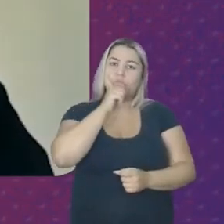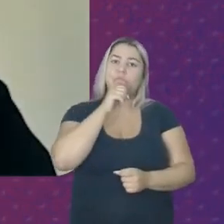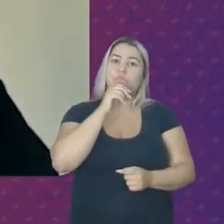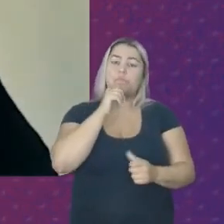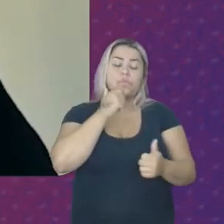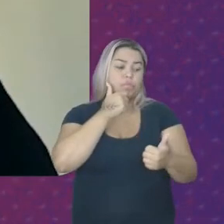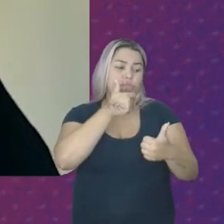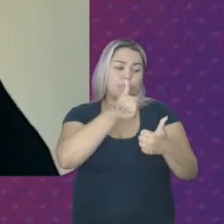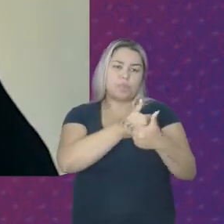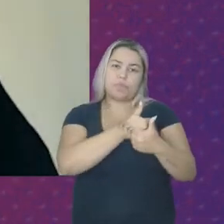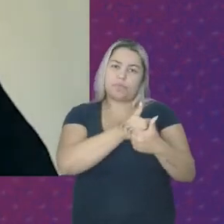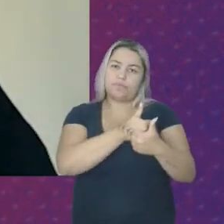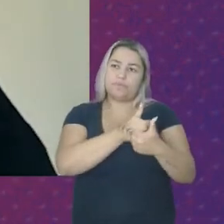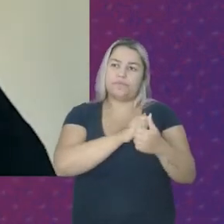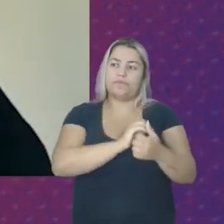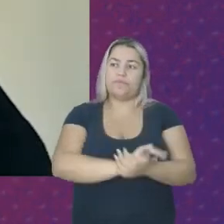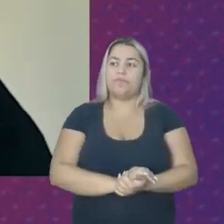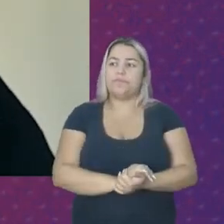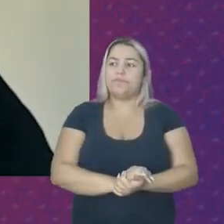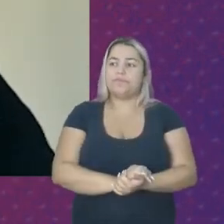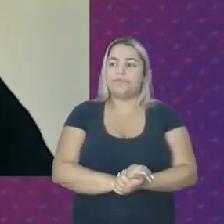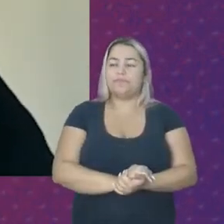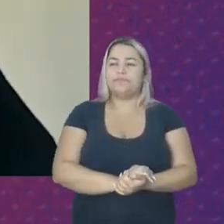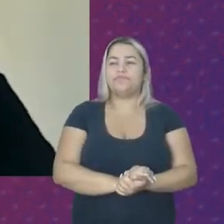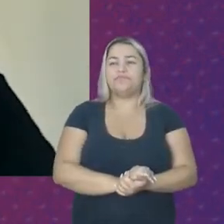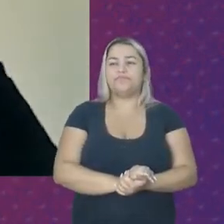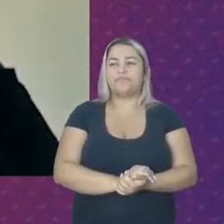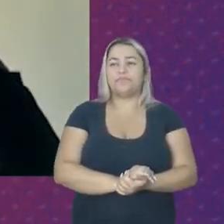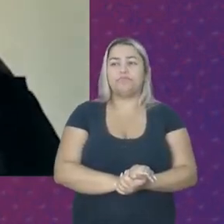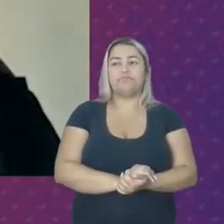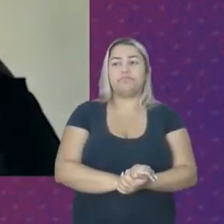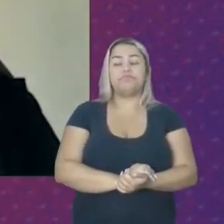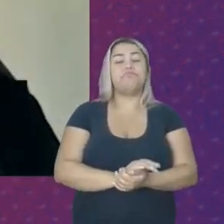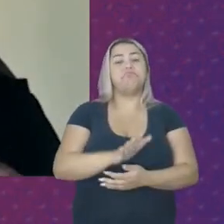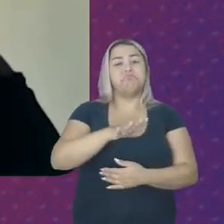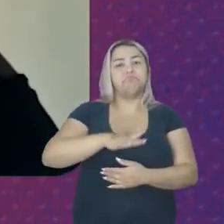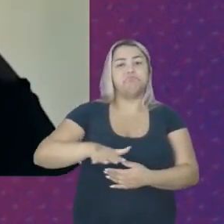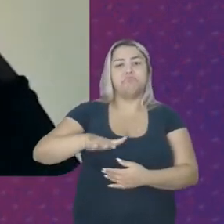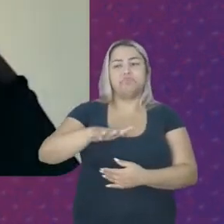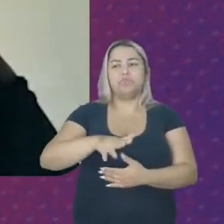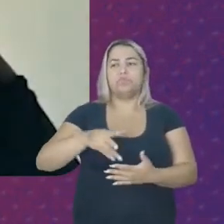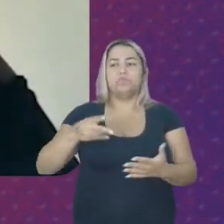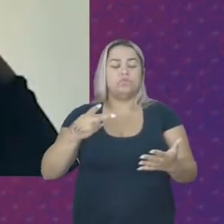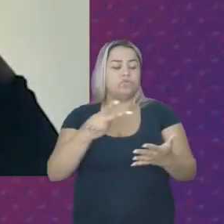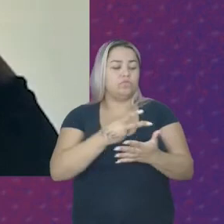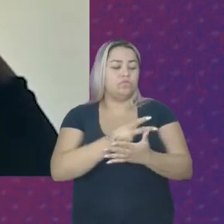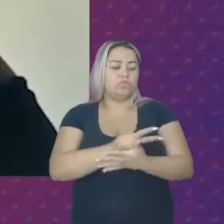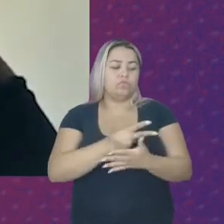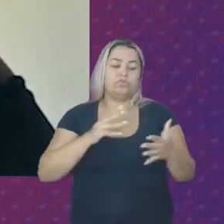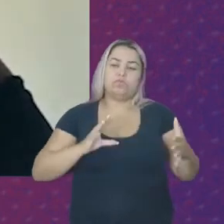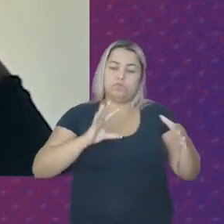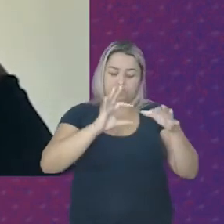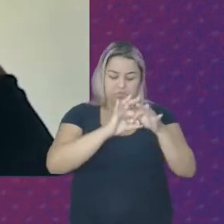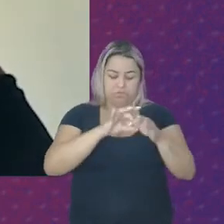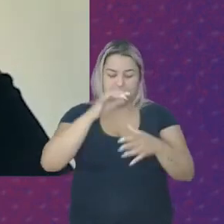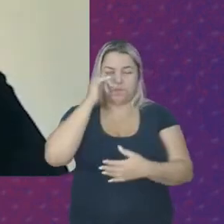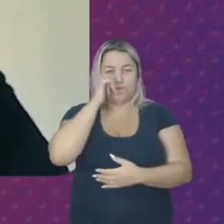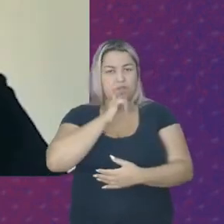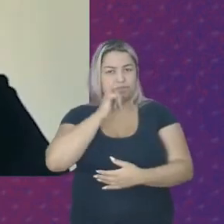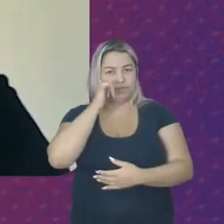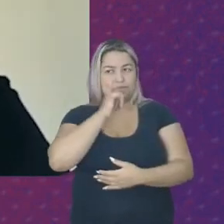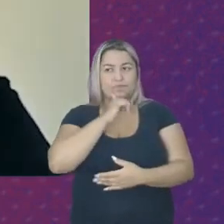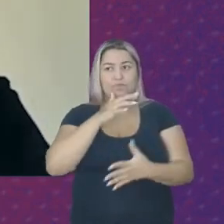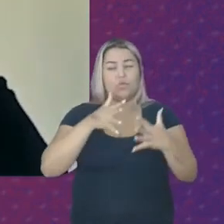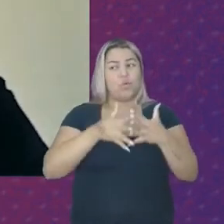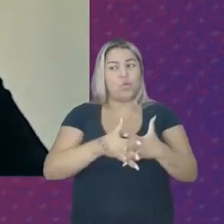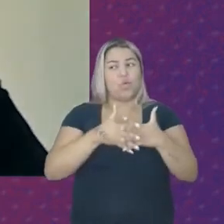acompanham, a gente passa a ter cada vez mais uma ligação mais próxima com essas mulheres. A gente se